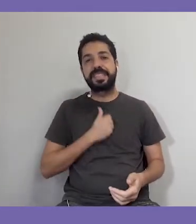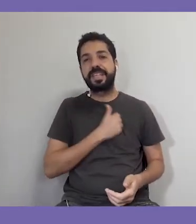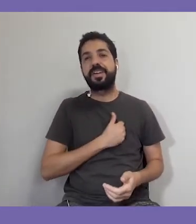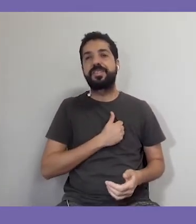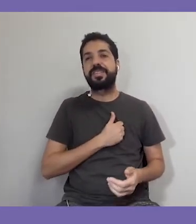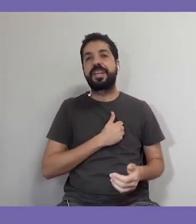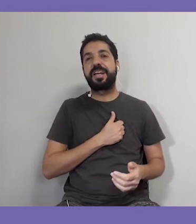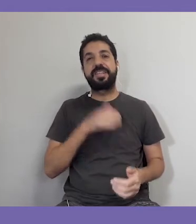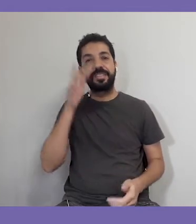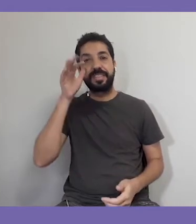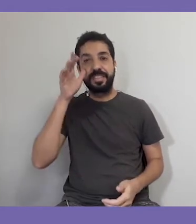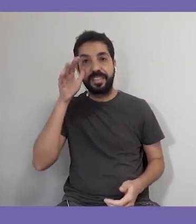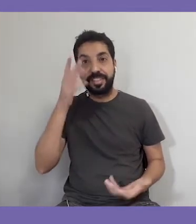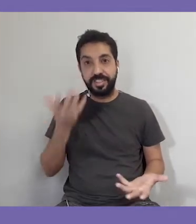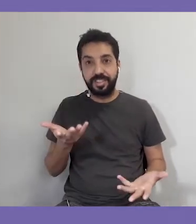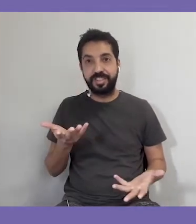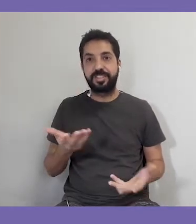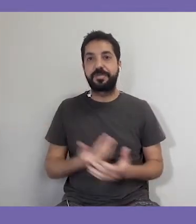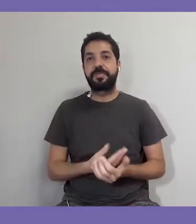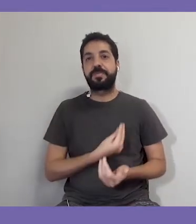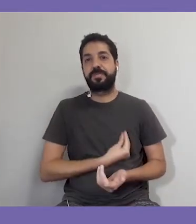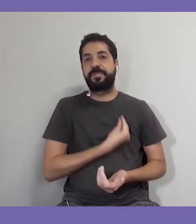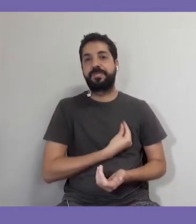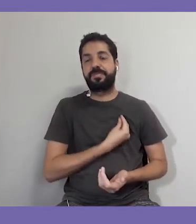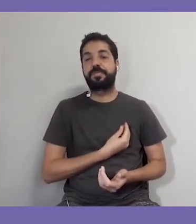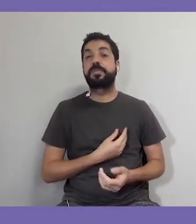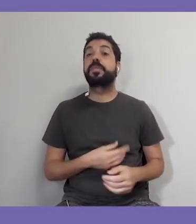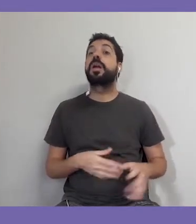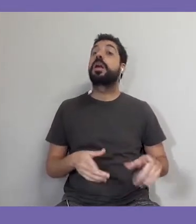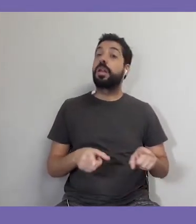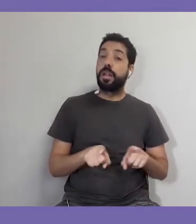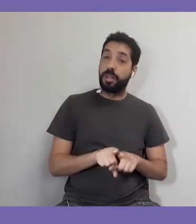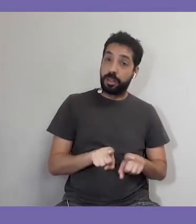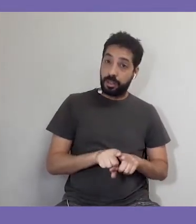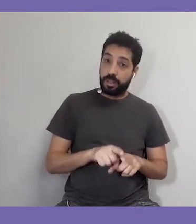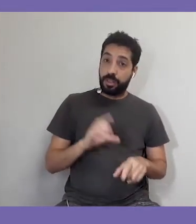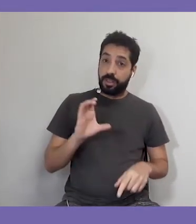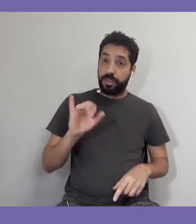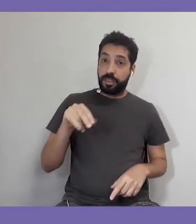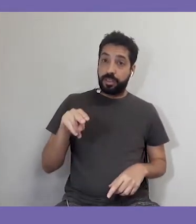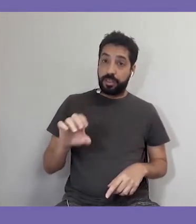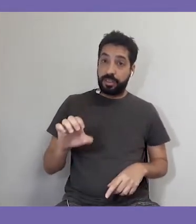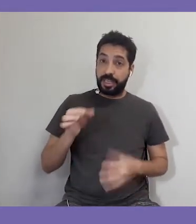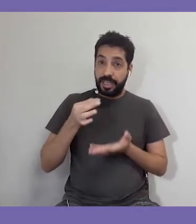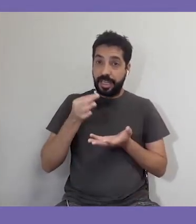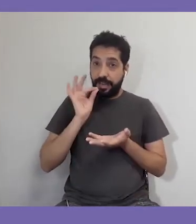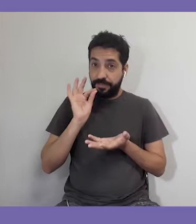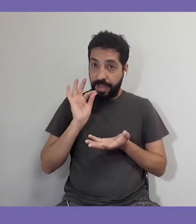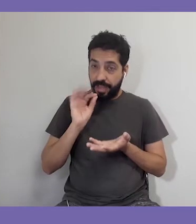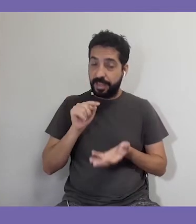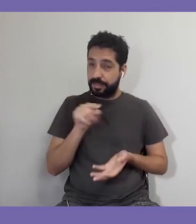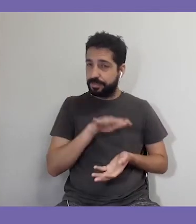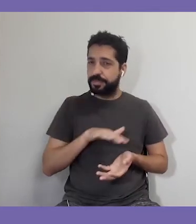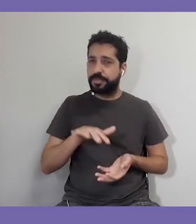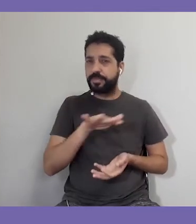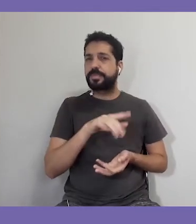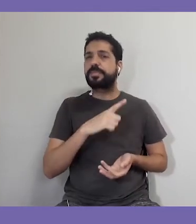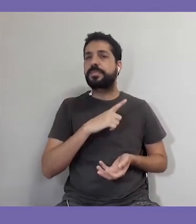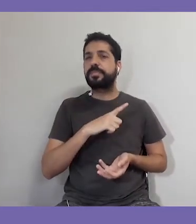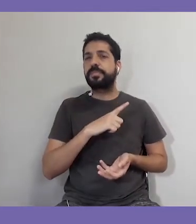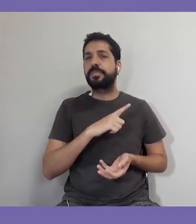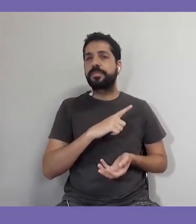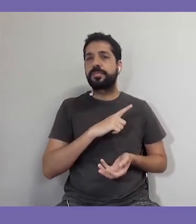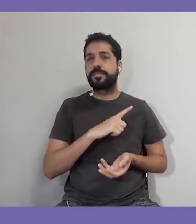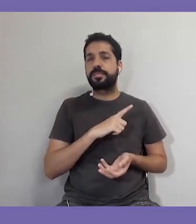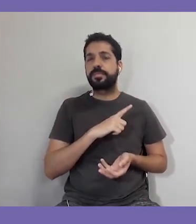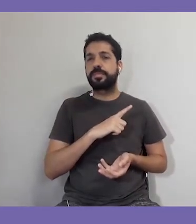Então, estamos com saudade das sessões ao vivo. É, e, inclusive, o pessoal do Cine Café, eles também,